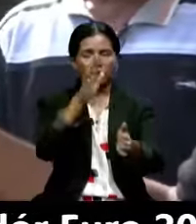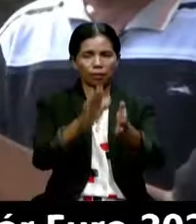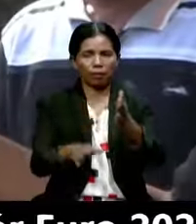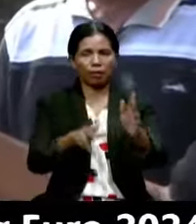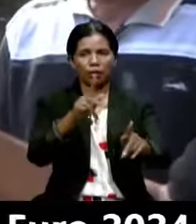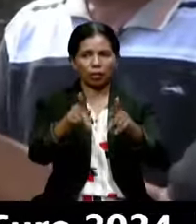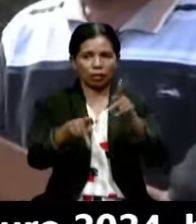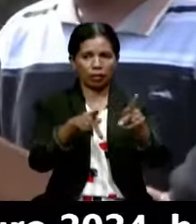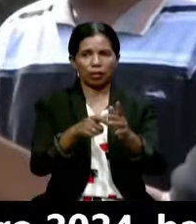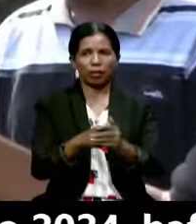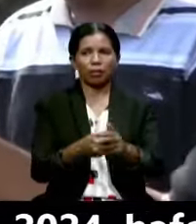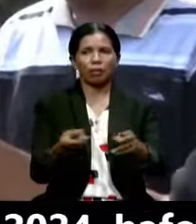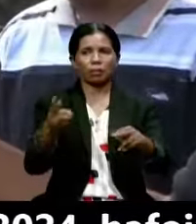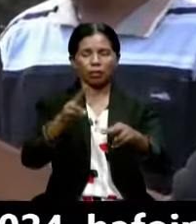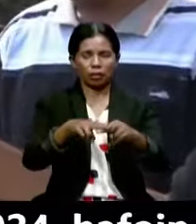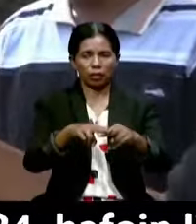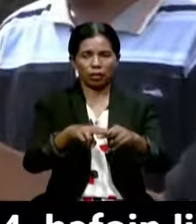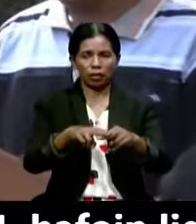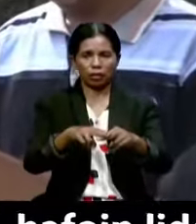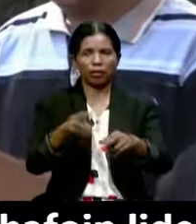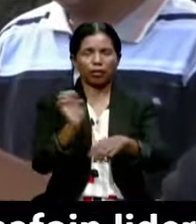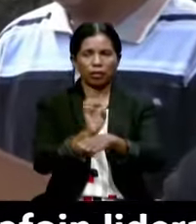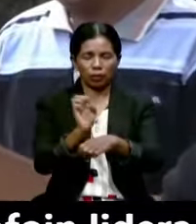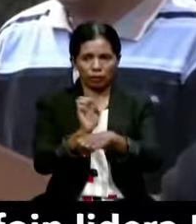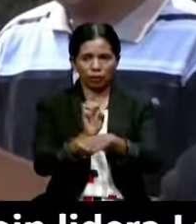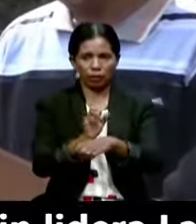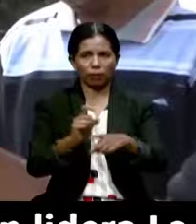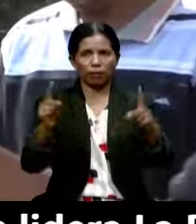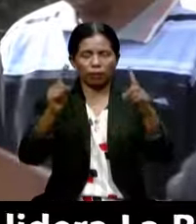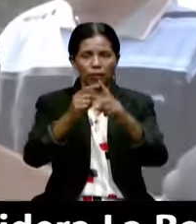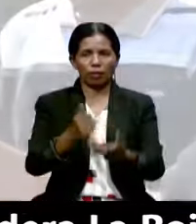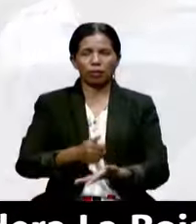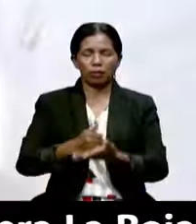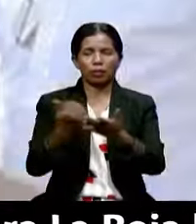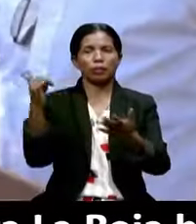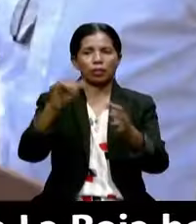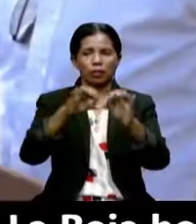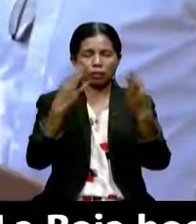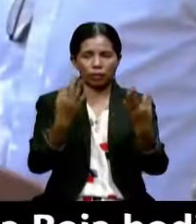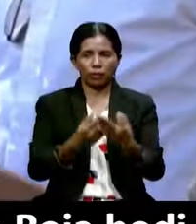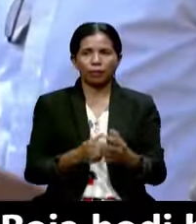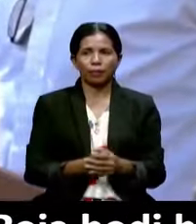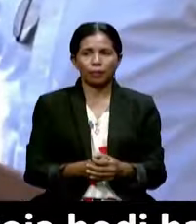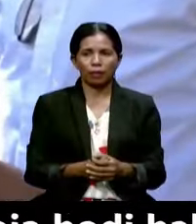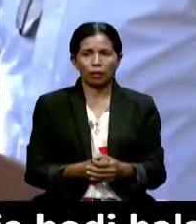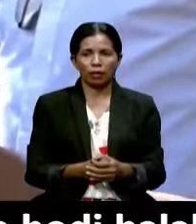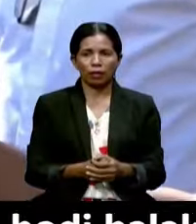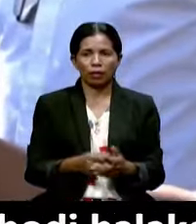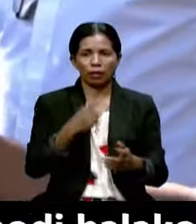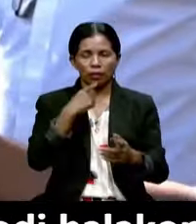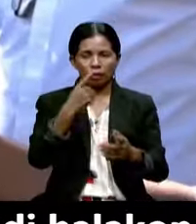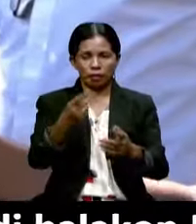nya amenta sirnya komunidade ekonomi va sustenta para ser minha família. Okay. E o Insa Silencia Mos